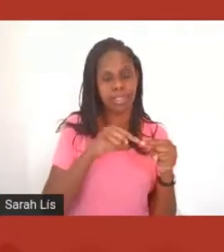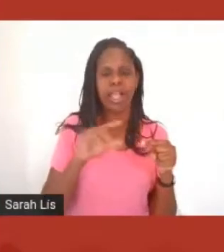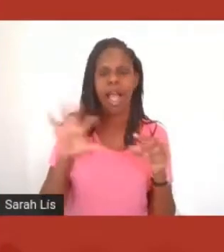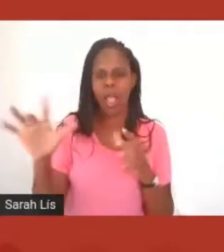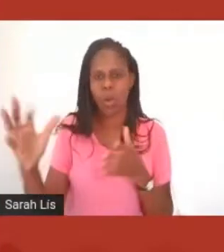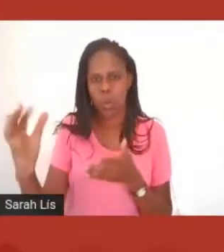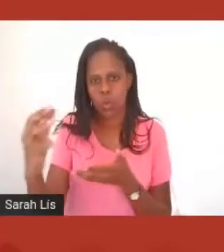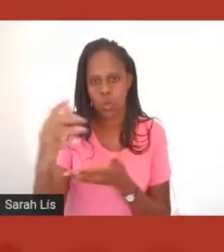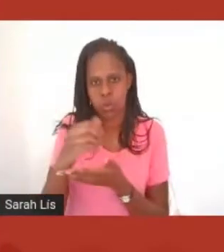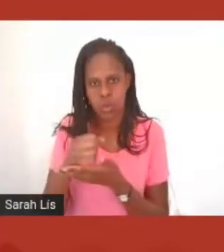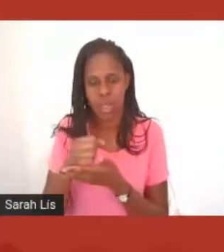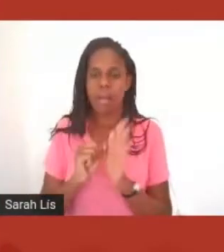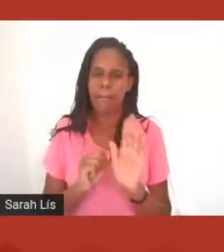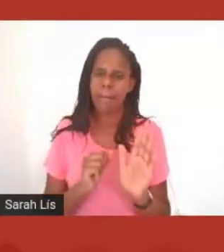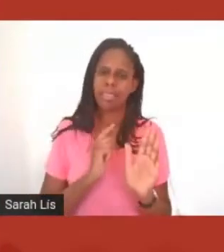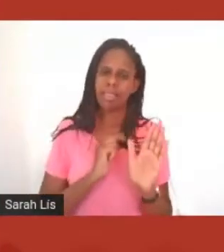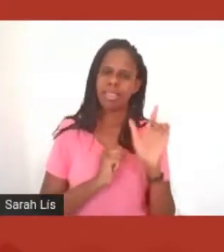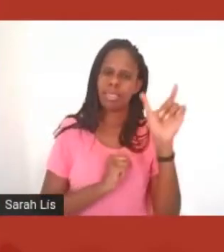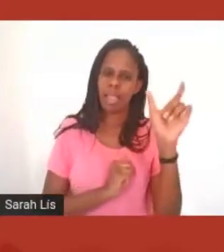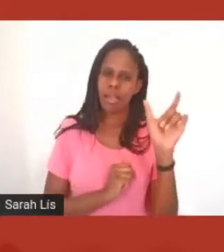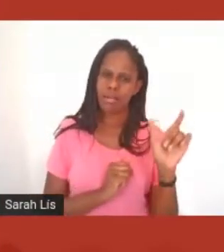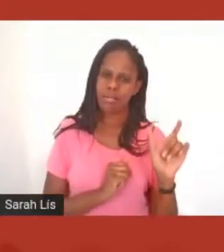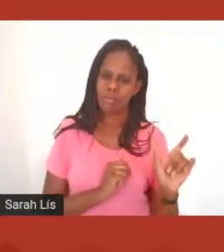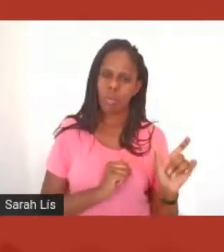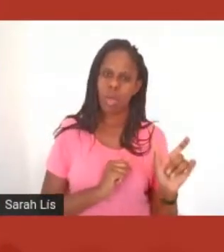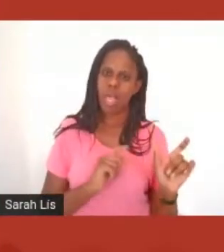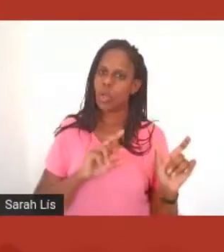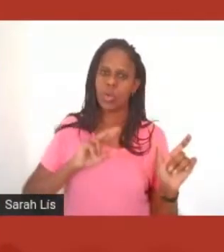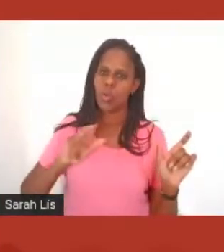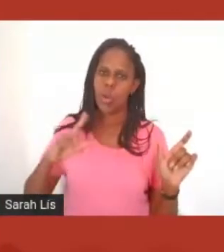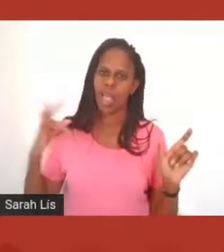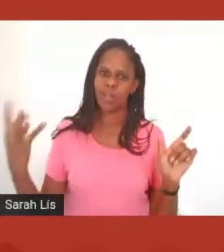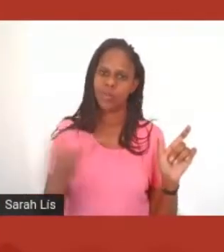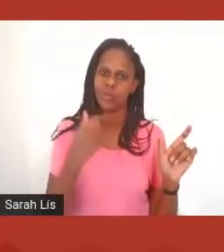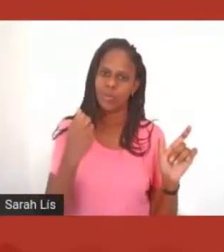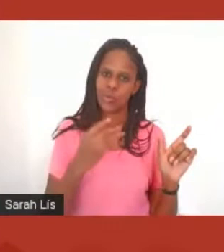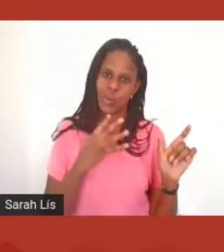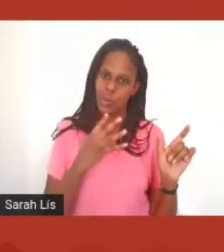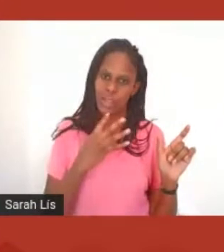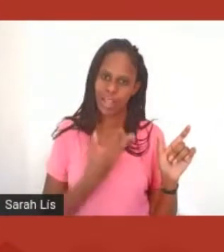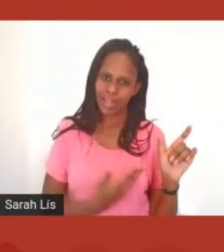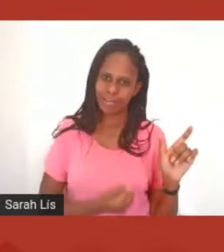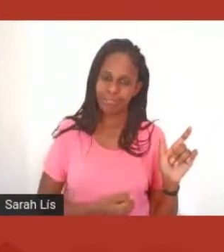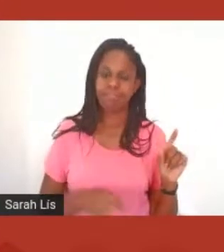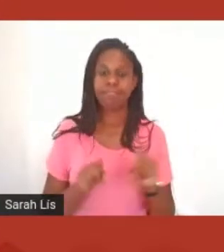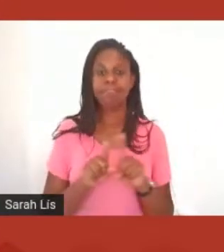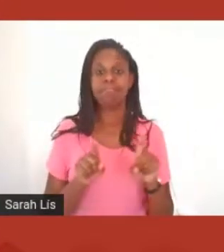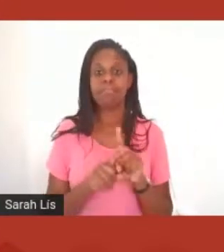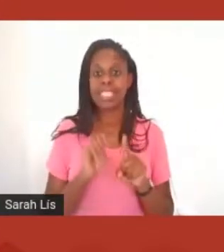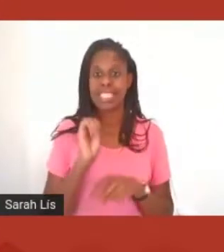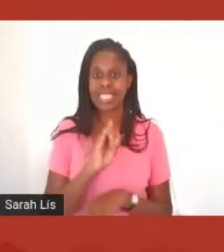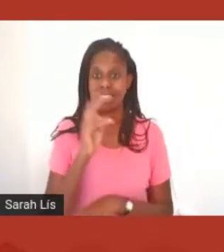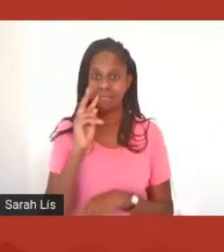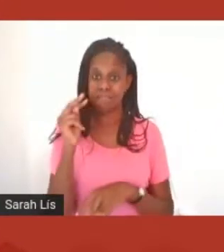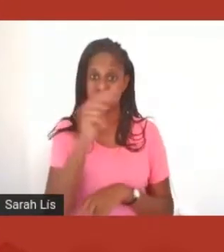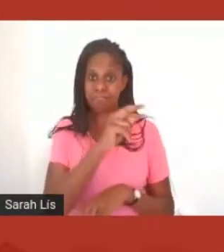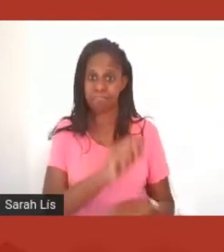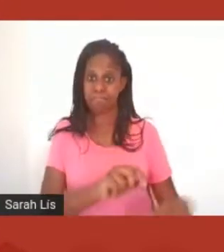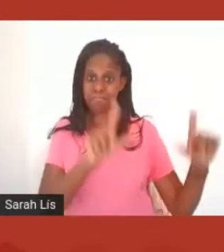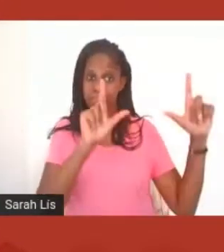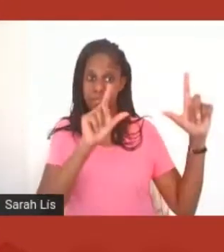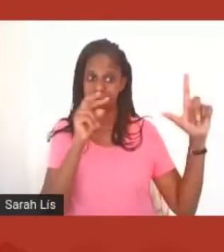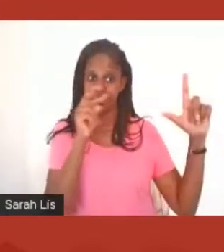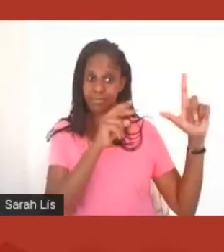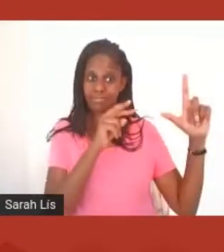que nem todo mundo conhece. E se a gente olhar no Jamboard, gente, tem na